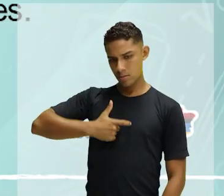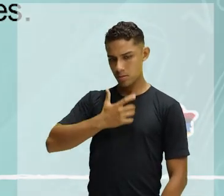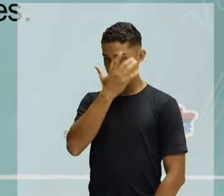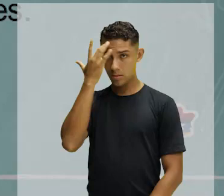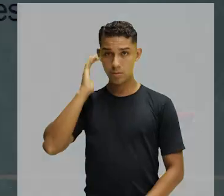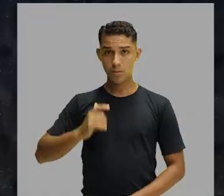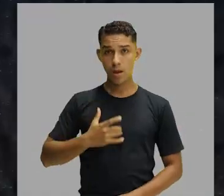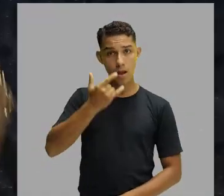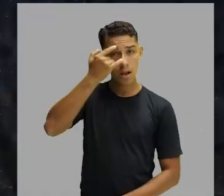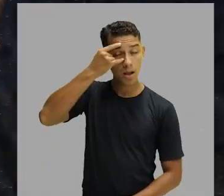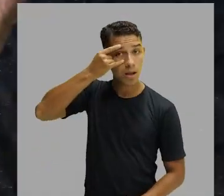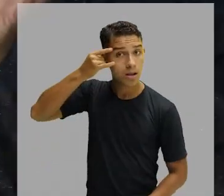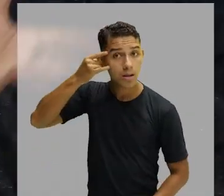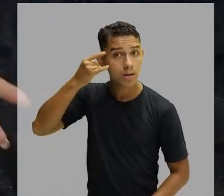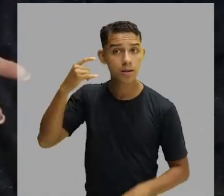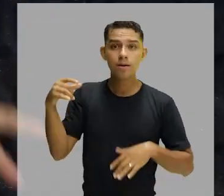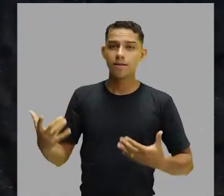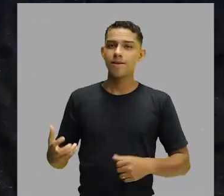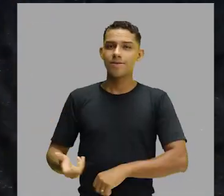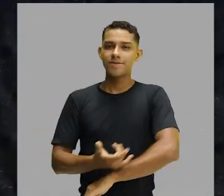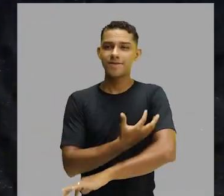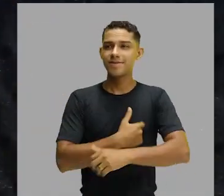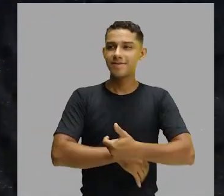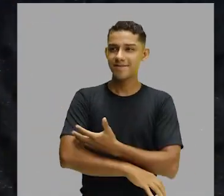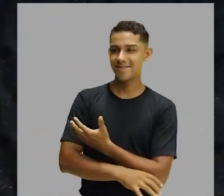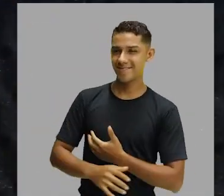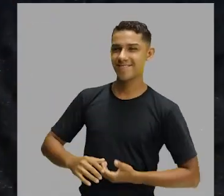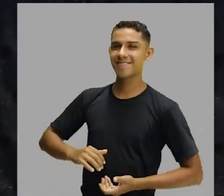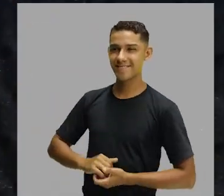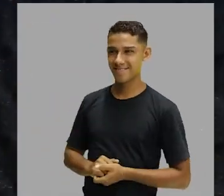emoções. É muita emoção para se estudar.